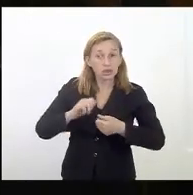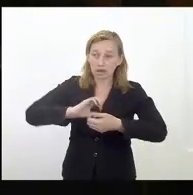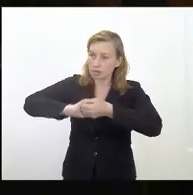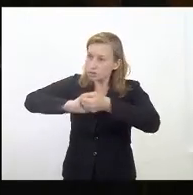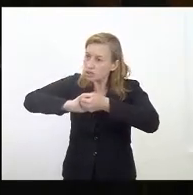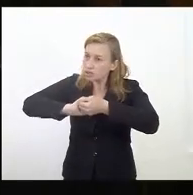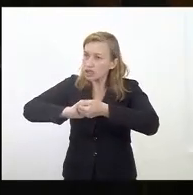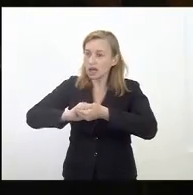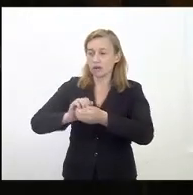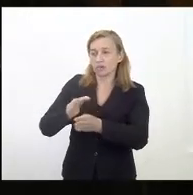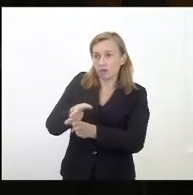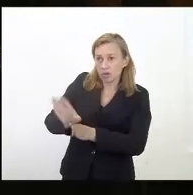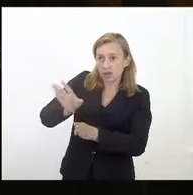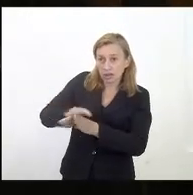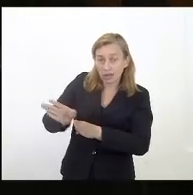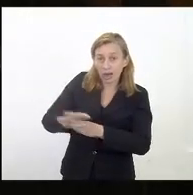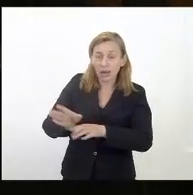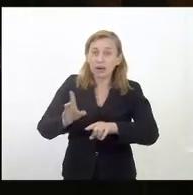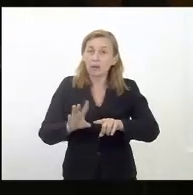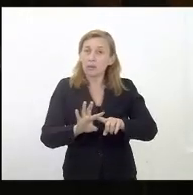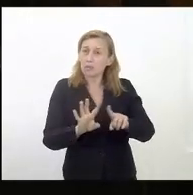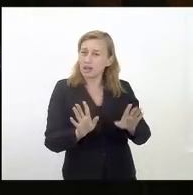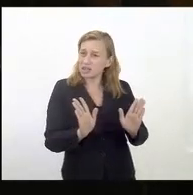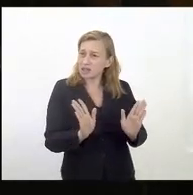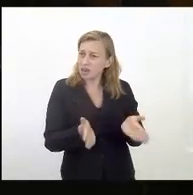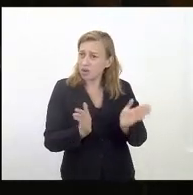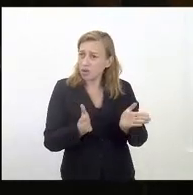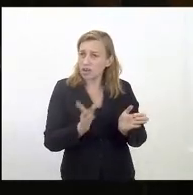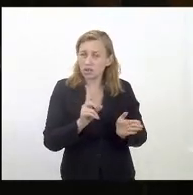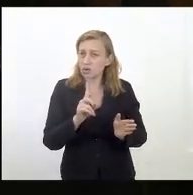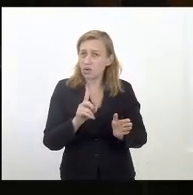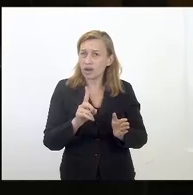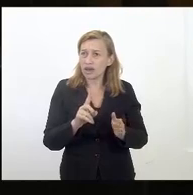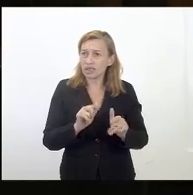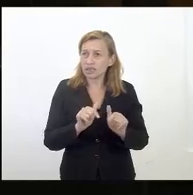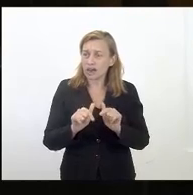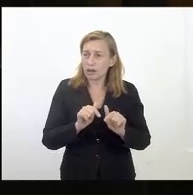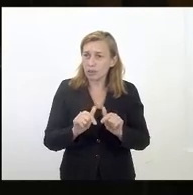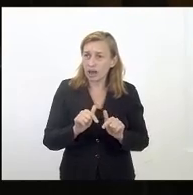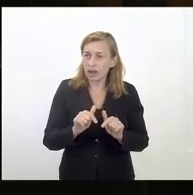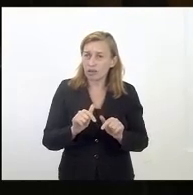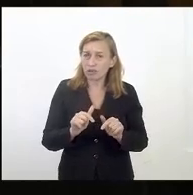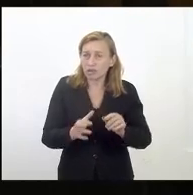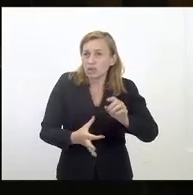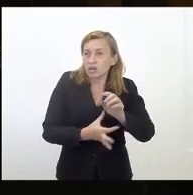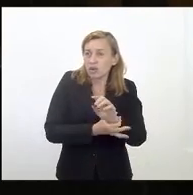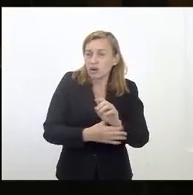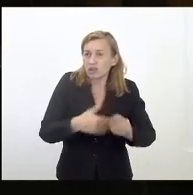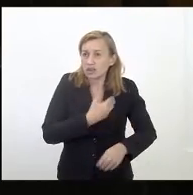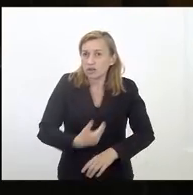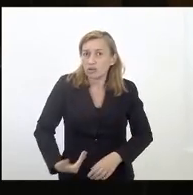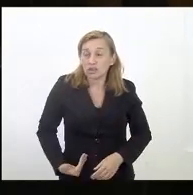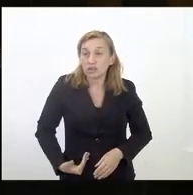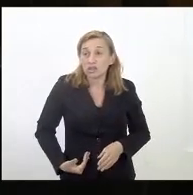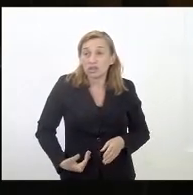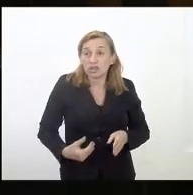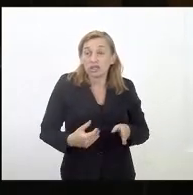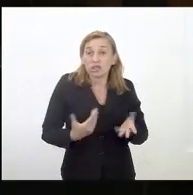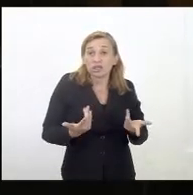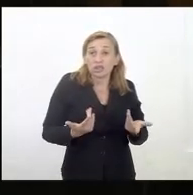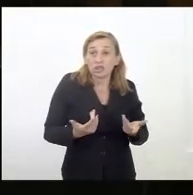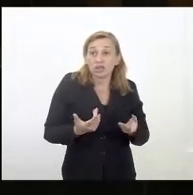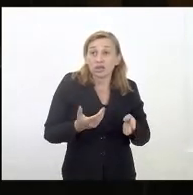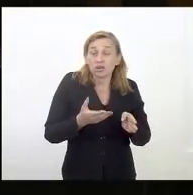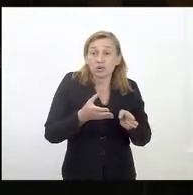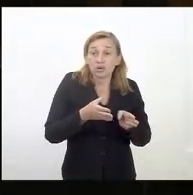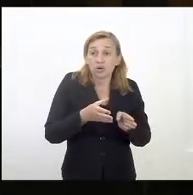mãos ao outro indivíduo agora Definitivamente não é função precípua da guarda municipal a orientação o guarda